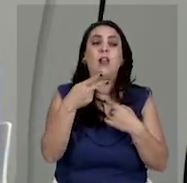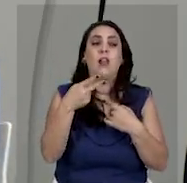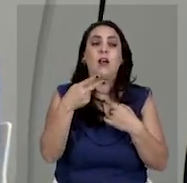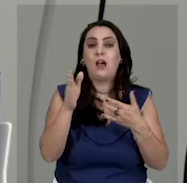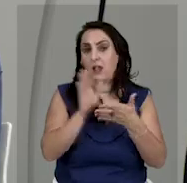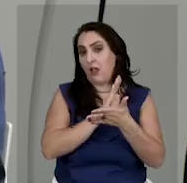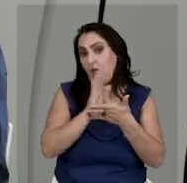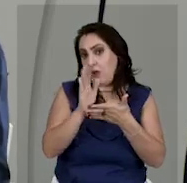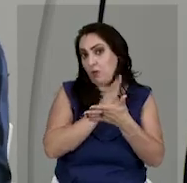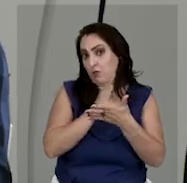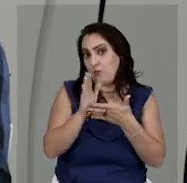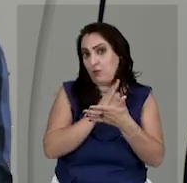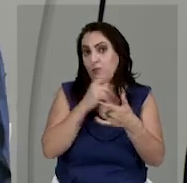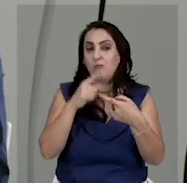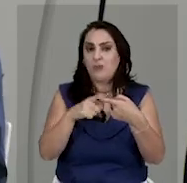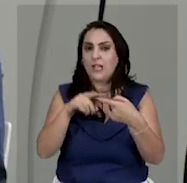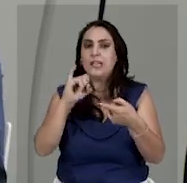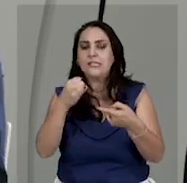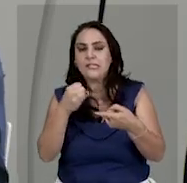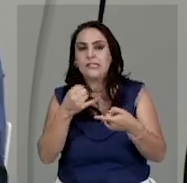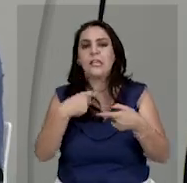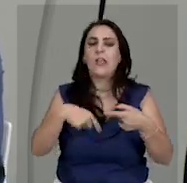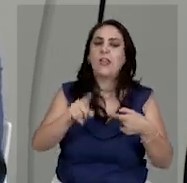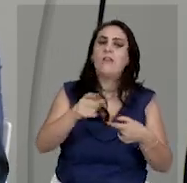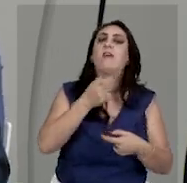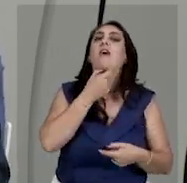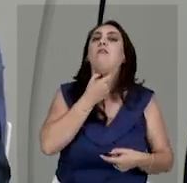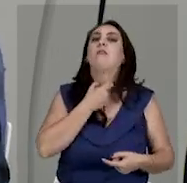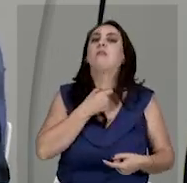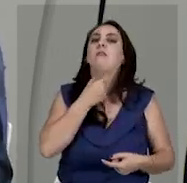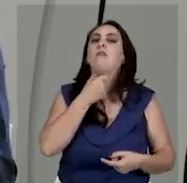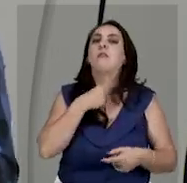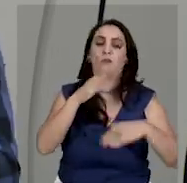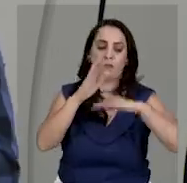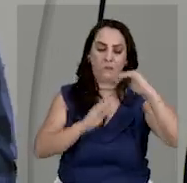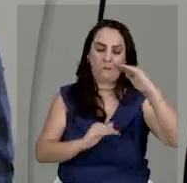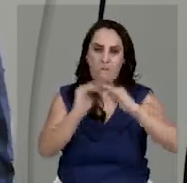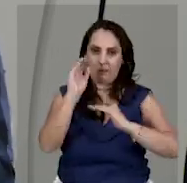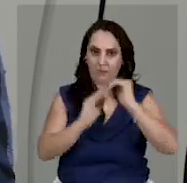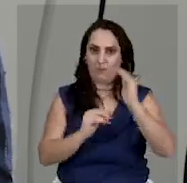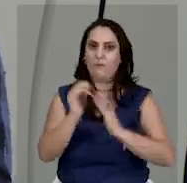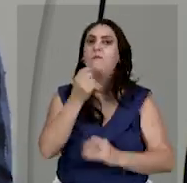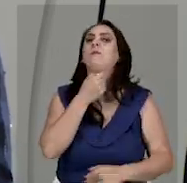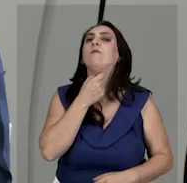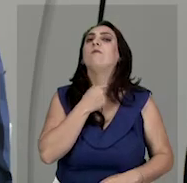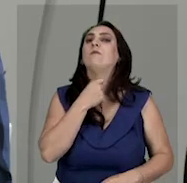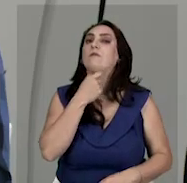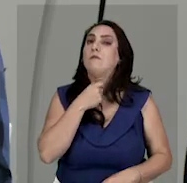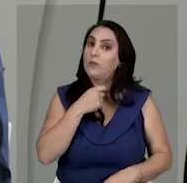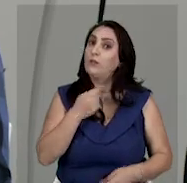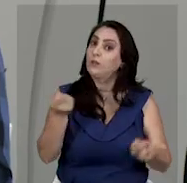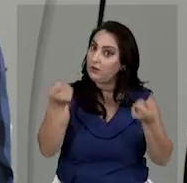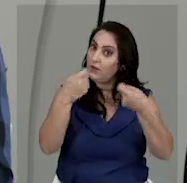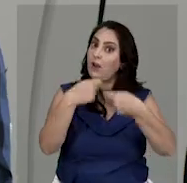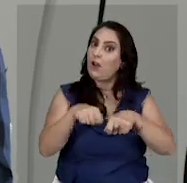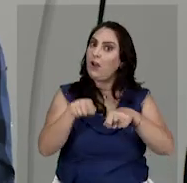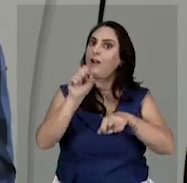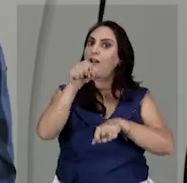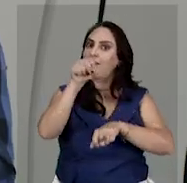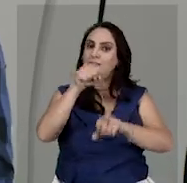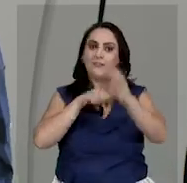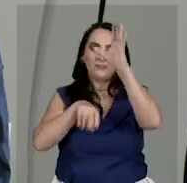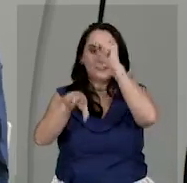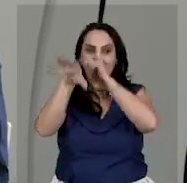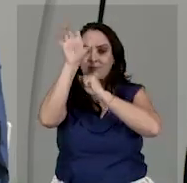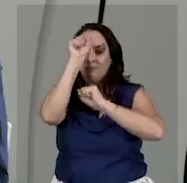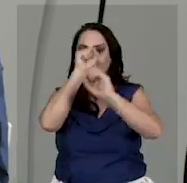algumas delas, porque com o tratamento fonoaudiológico é possível também aprender a articular as cordas vocais de forma